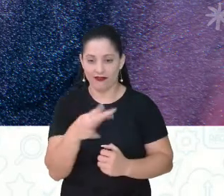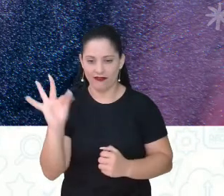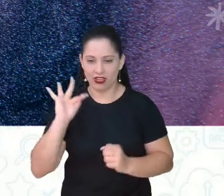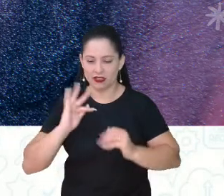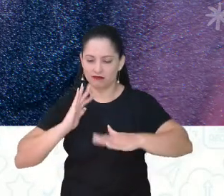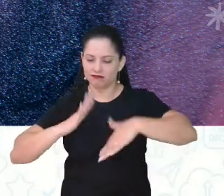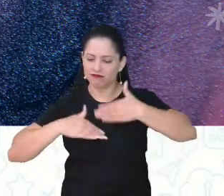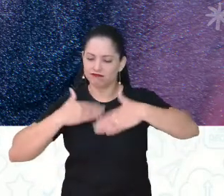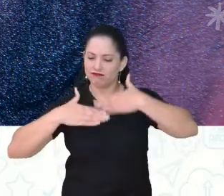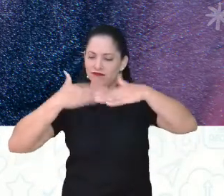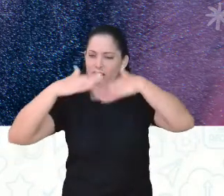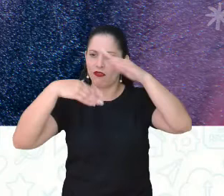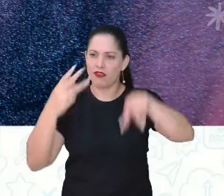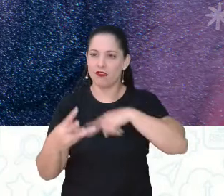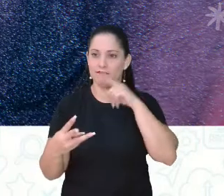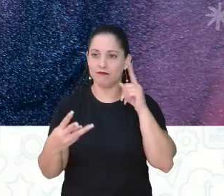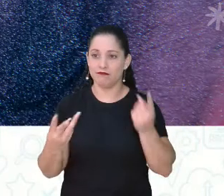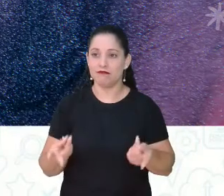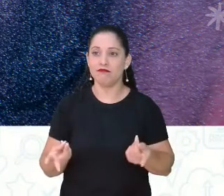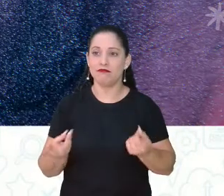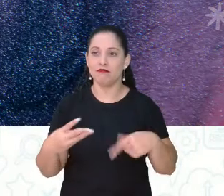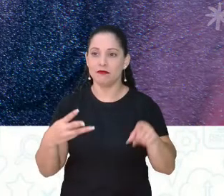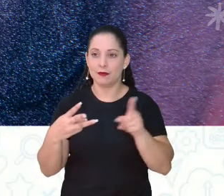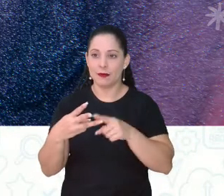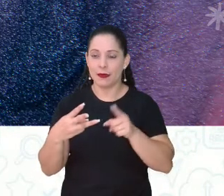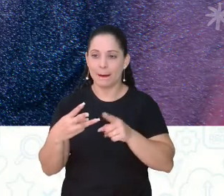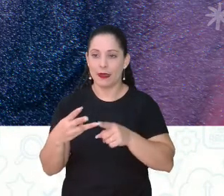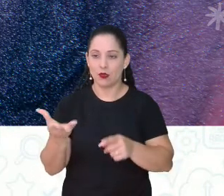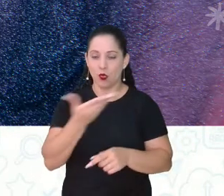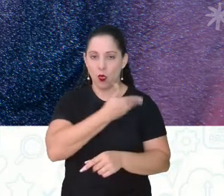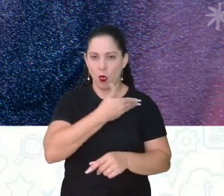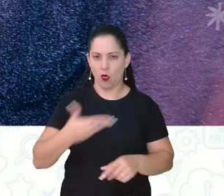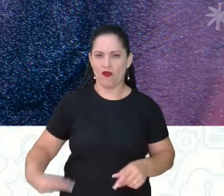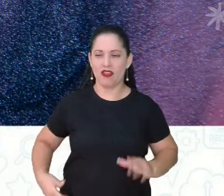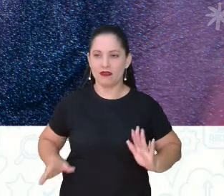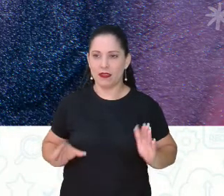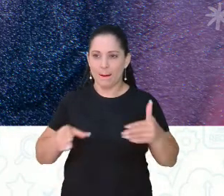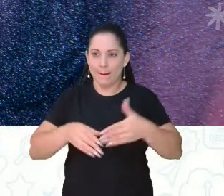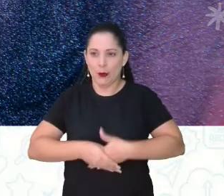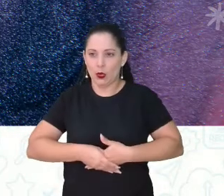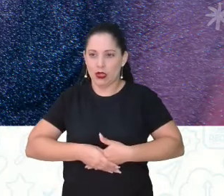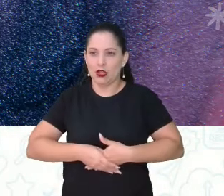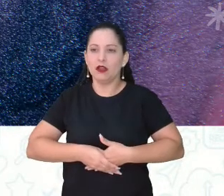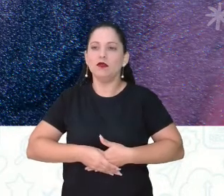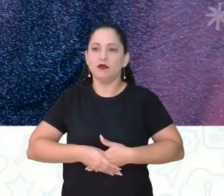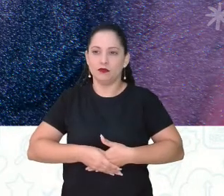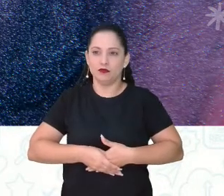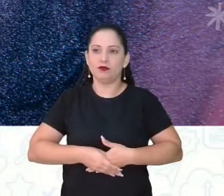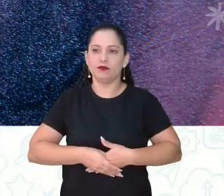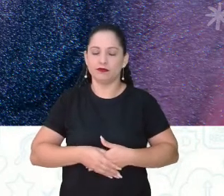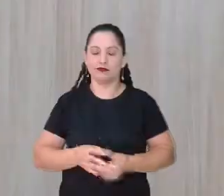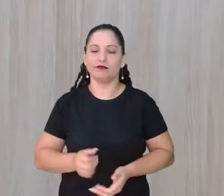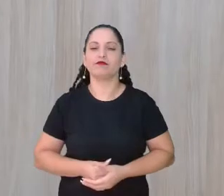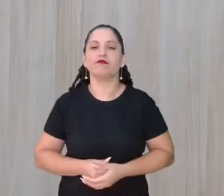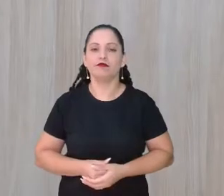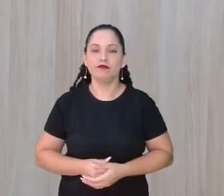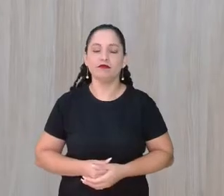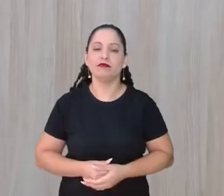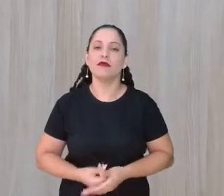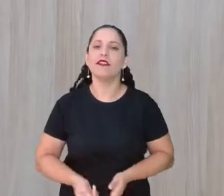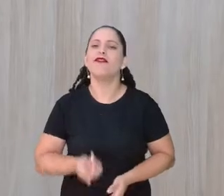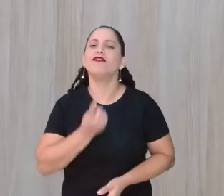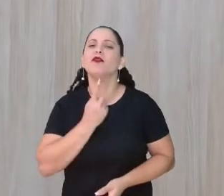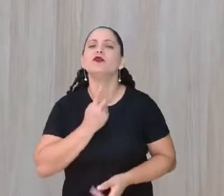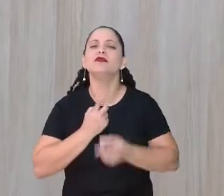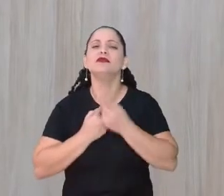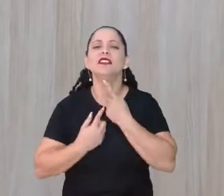pacificar o país e transformar na maior potência. Então tinha toda essa vontade ali, esse desejo